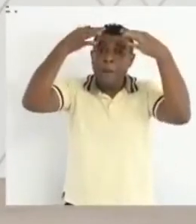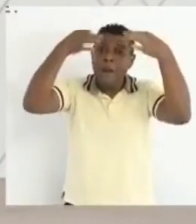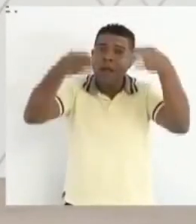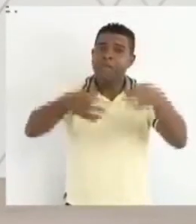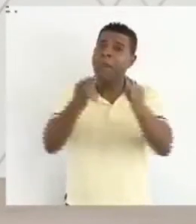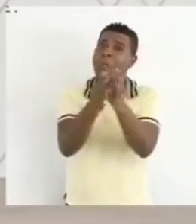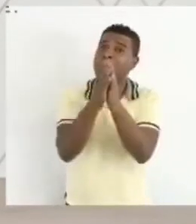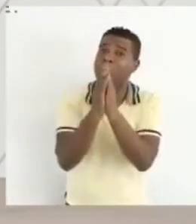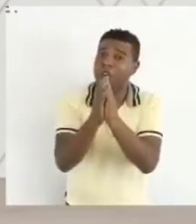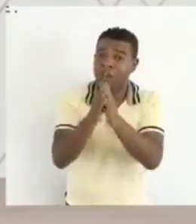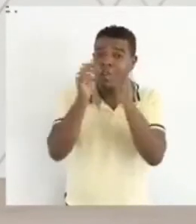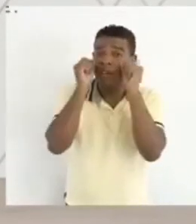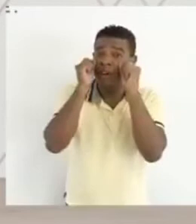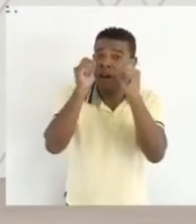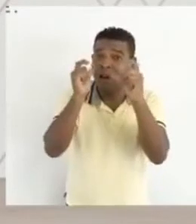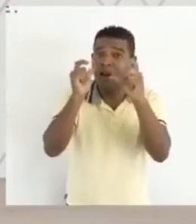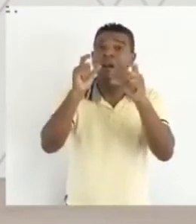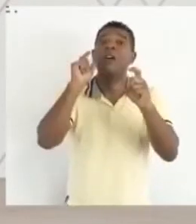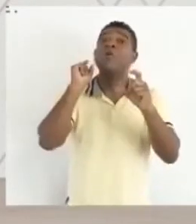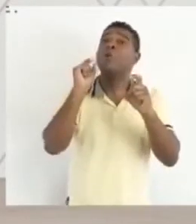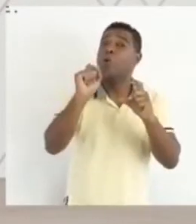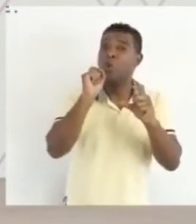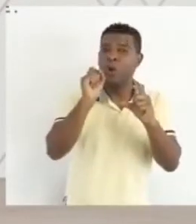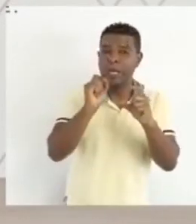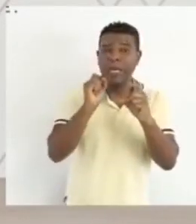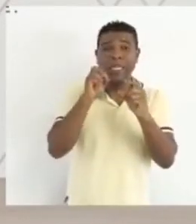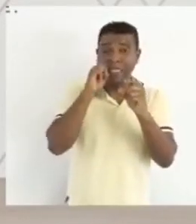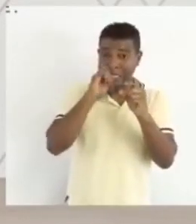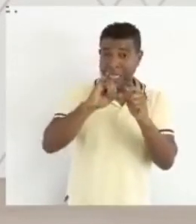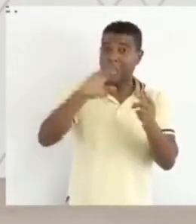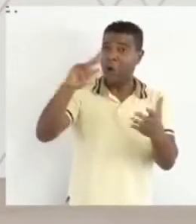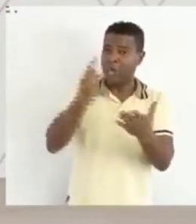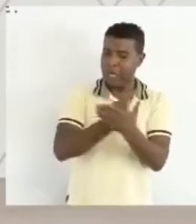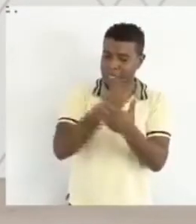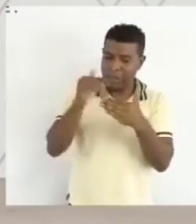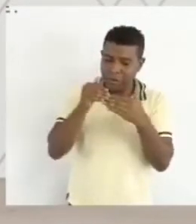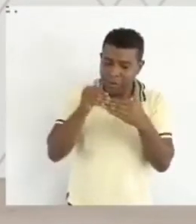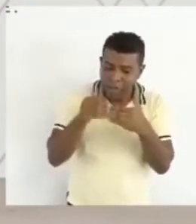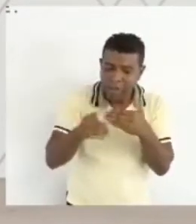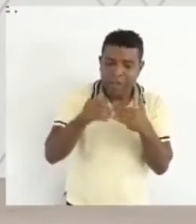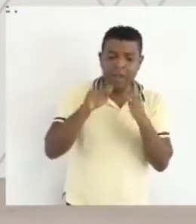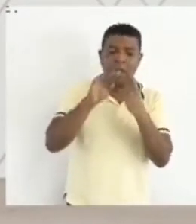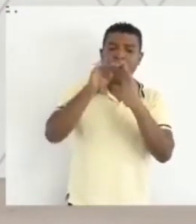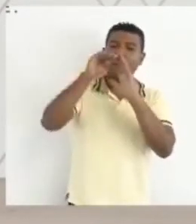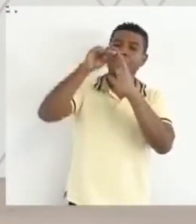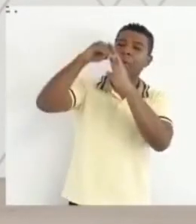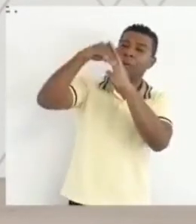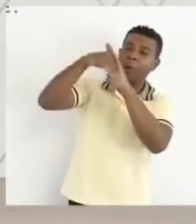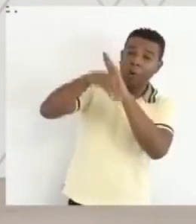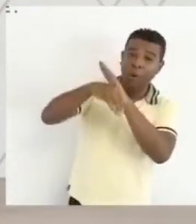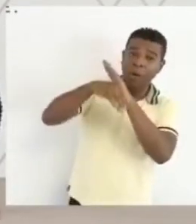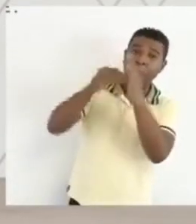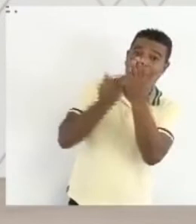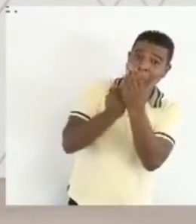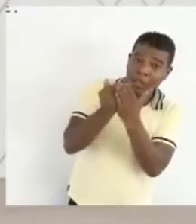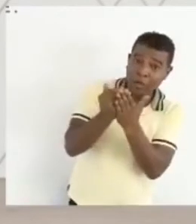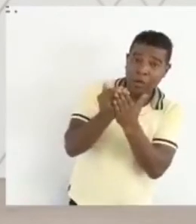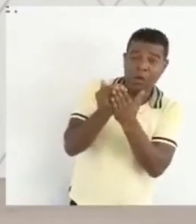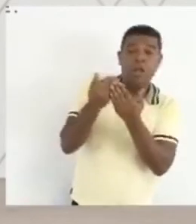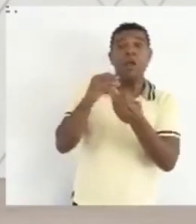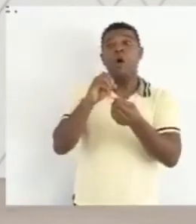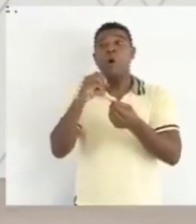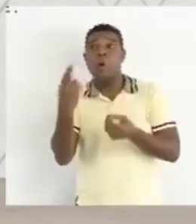ter menos casos do que nós vimos tendo, mesmo diminuindo a necessidade pela procura, pela